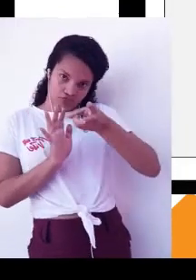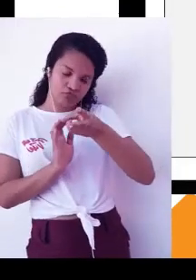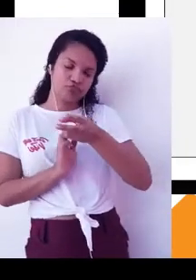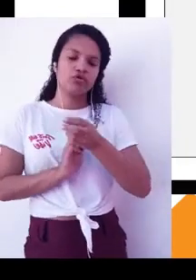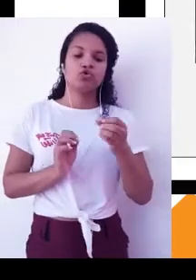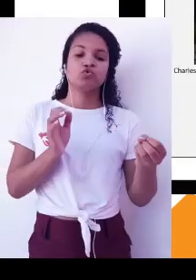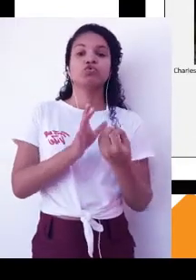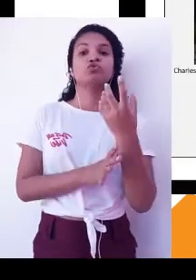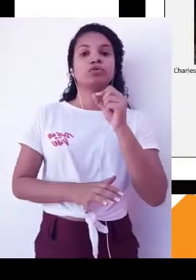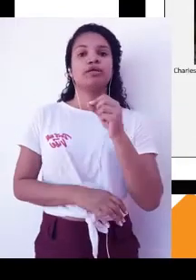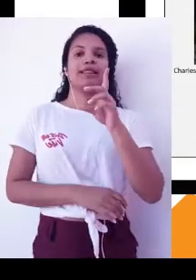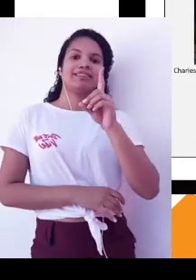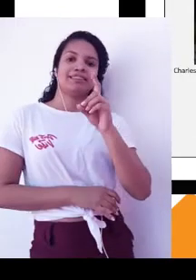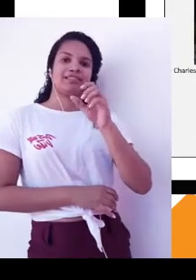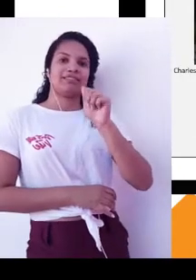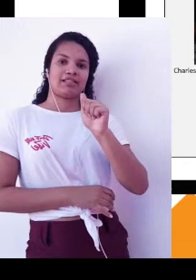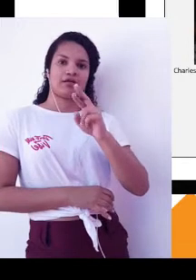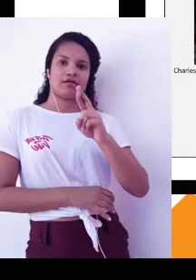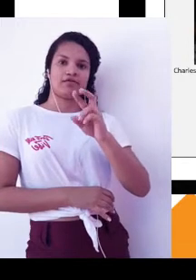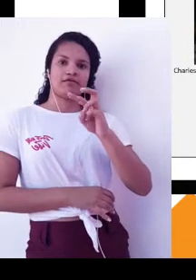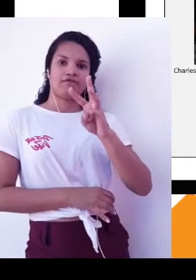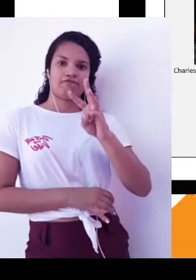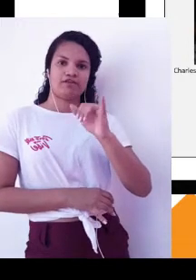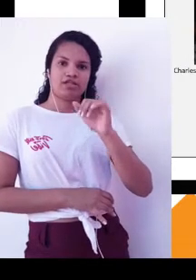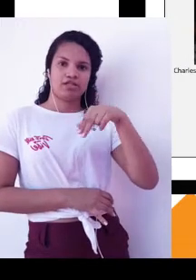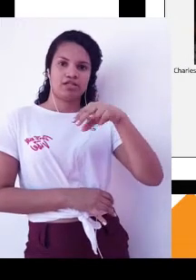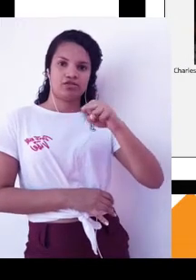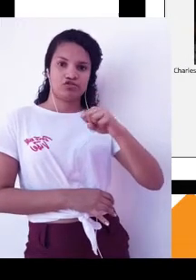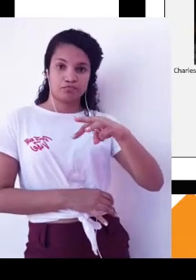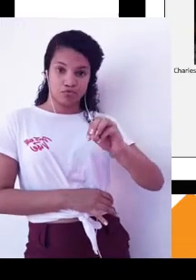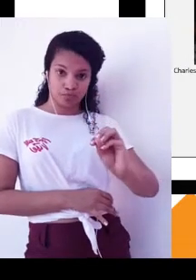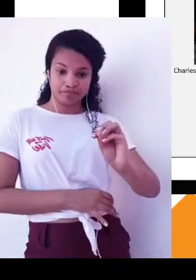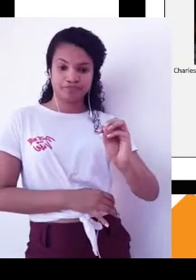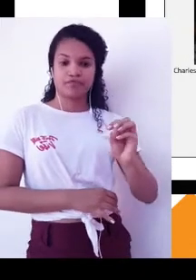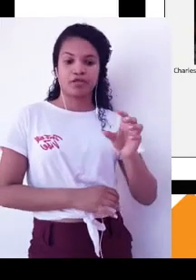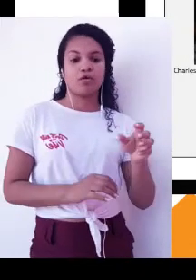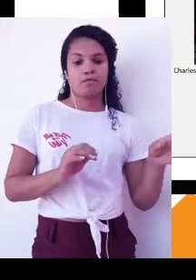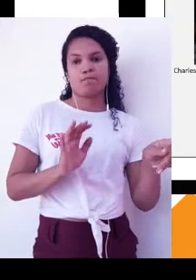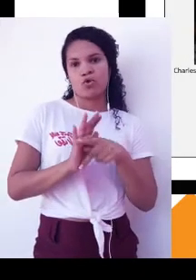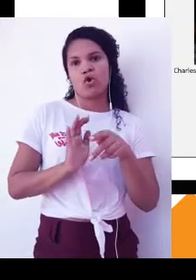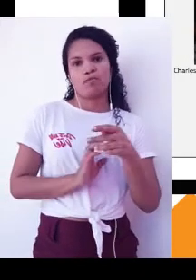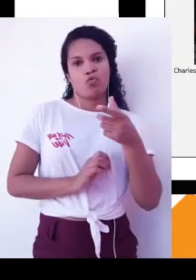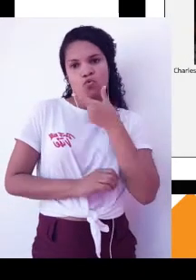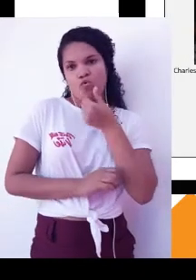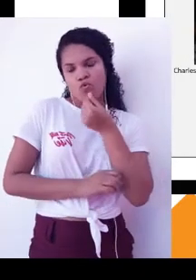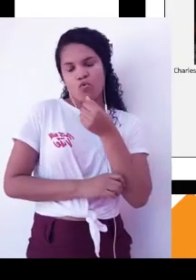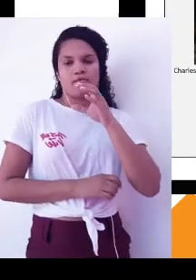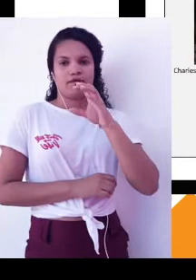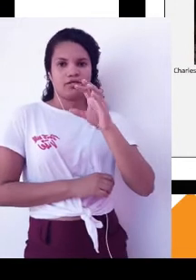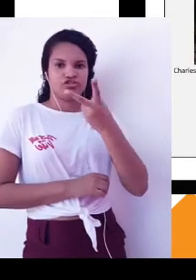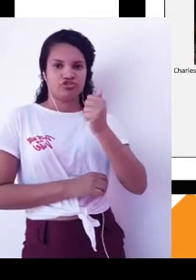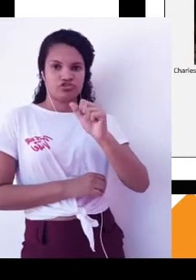surge o que ficou conhecido como darwinismo, baseado nas ideias do naturalista inglês Charles Darwin.